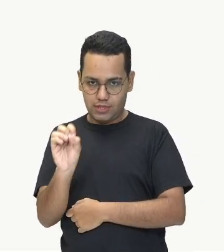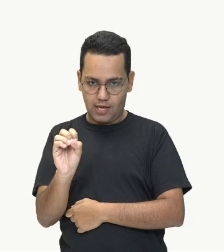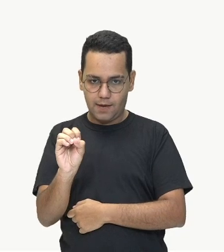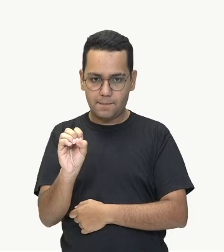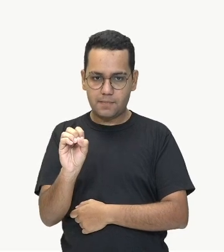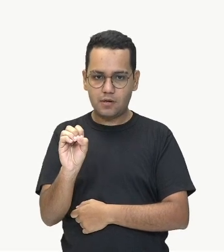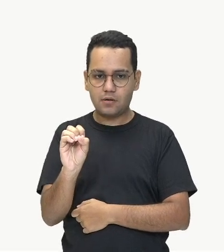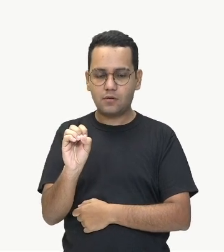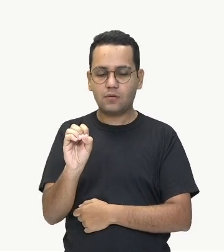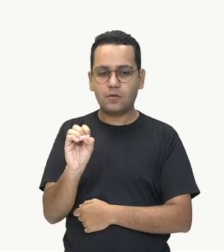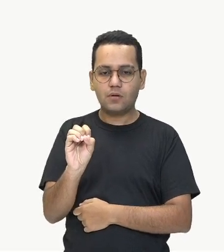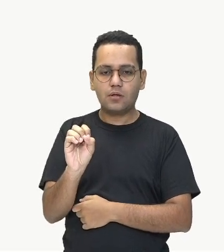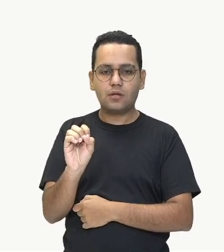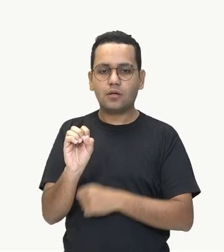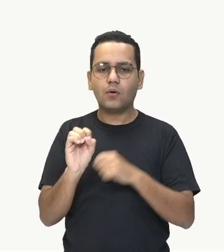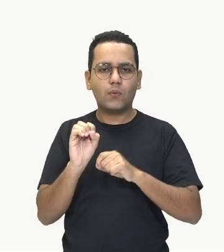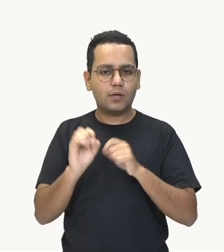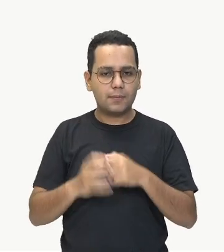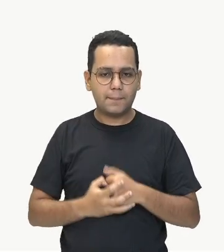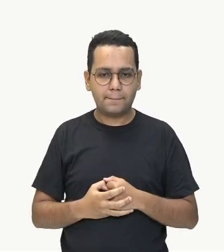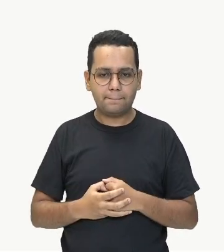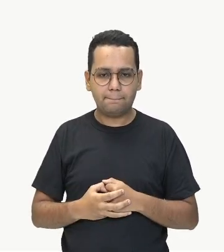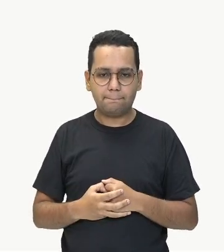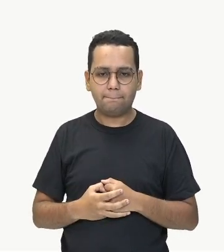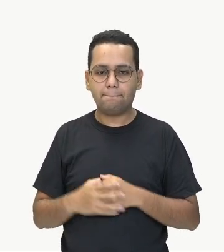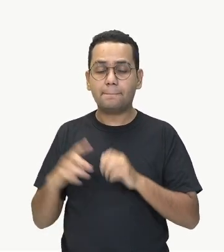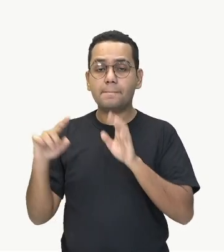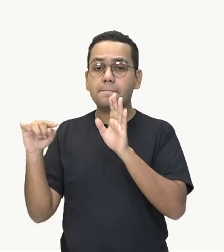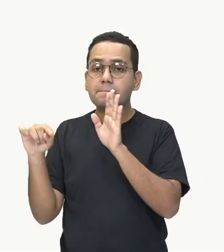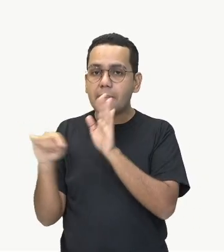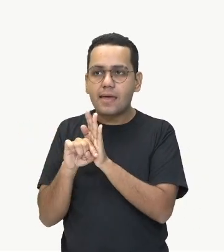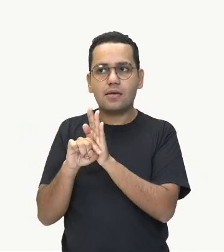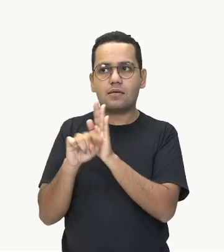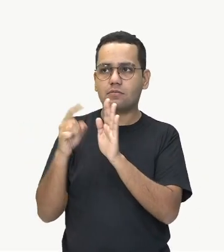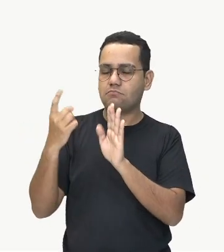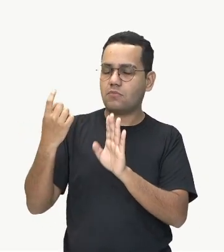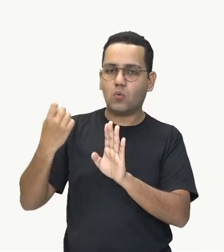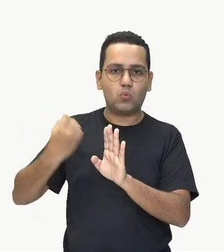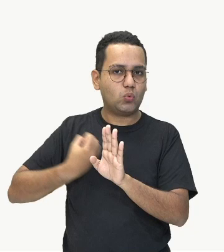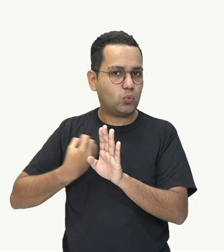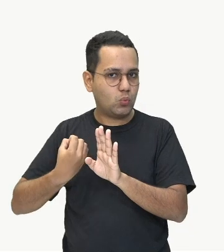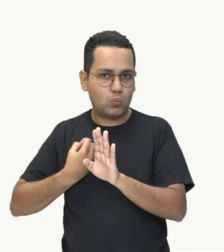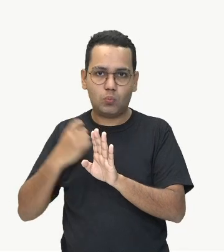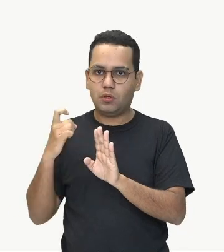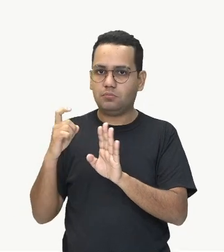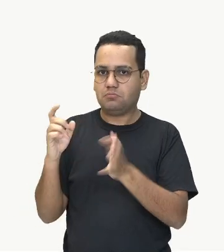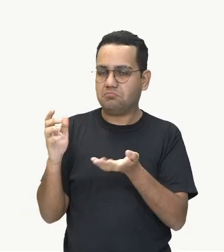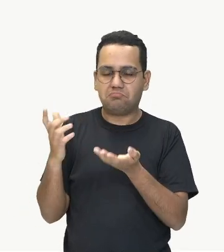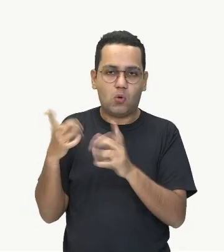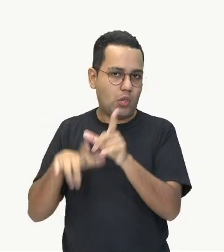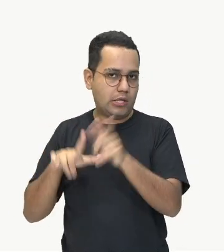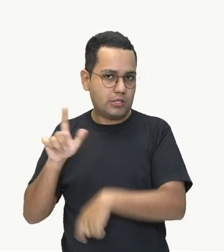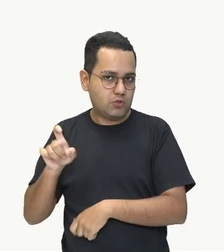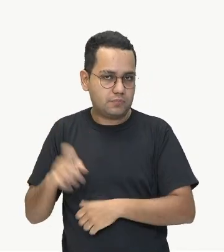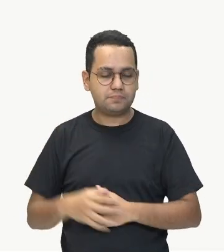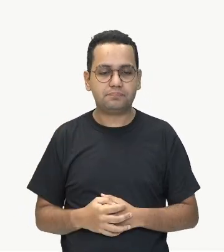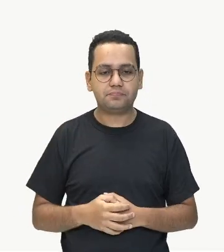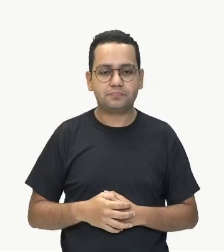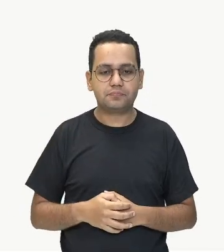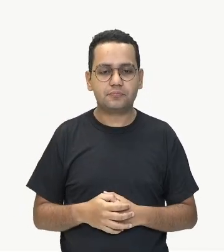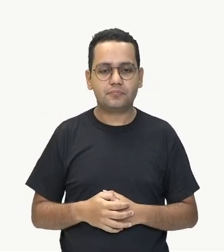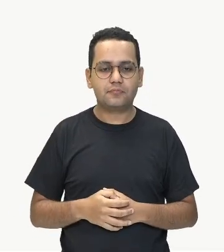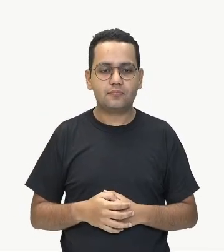menos alguma coisa tá - x aqui já se ele der um valor de Del